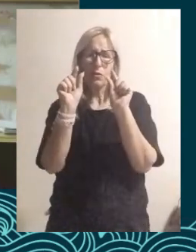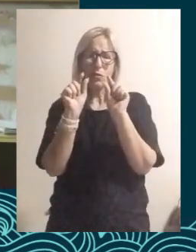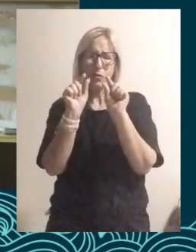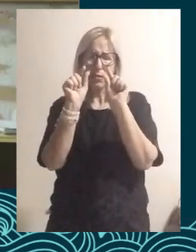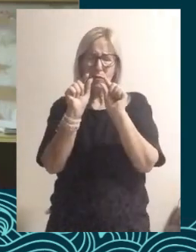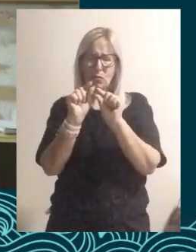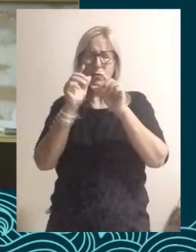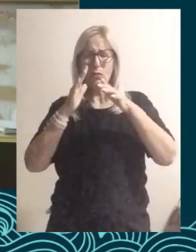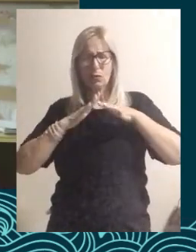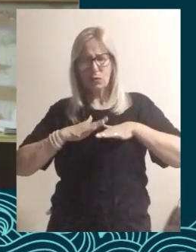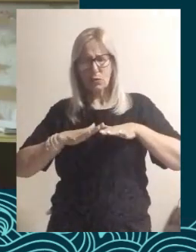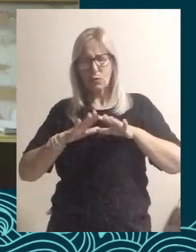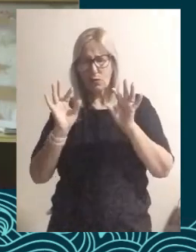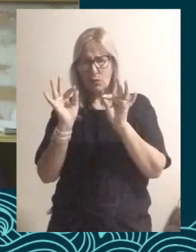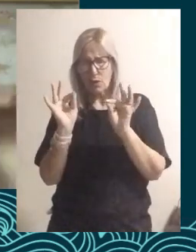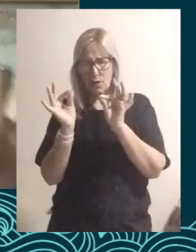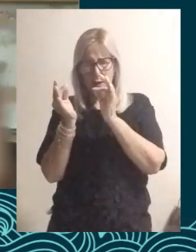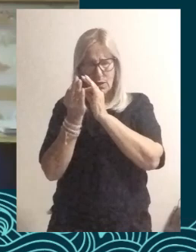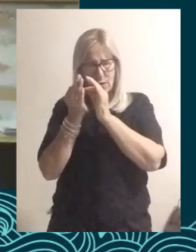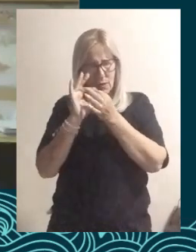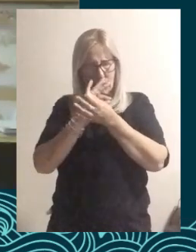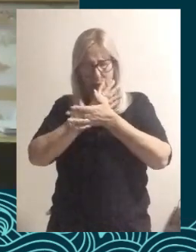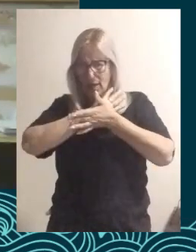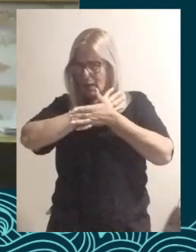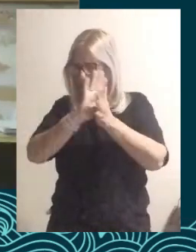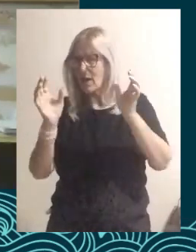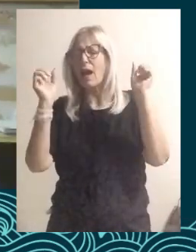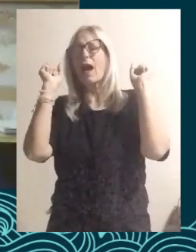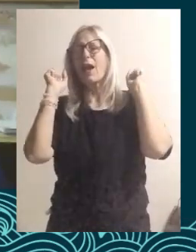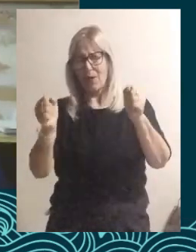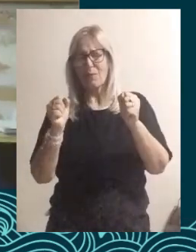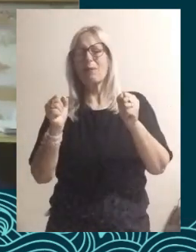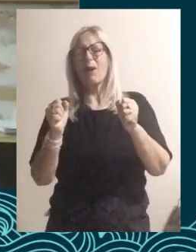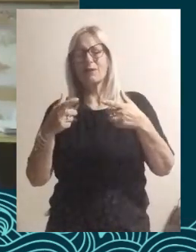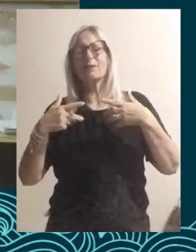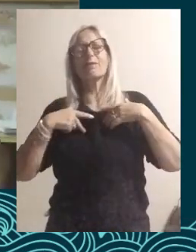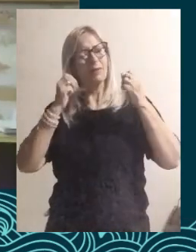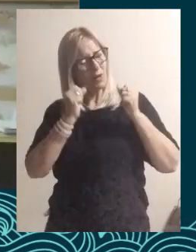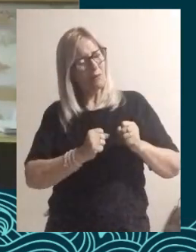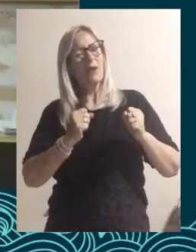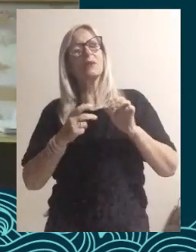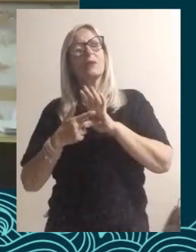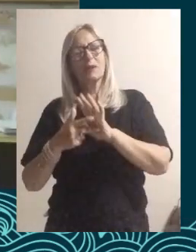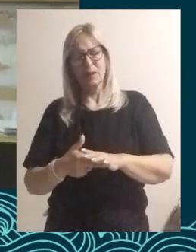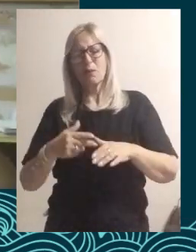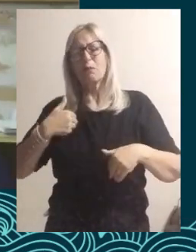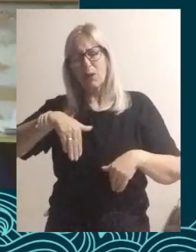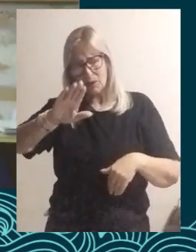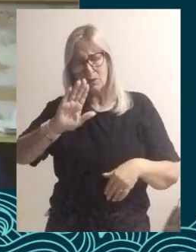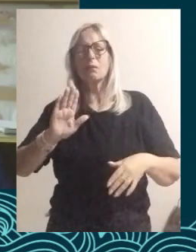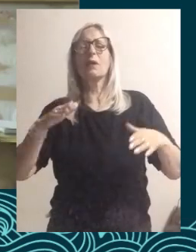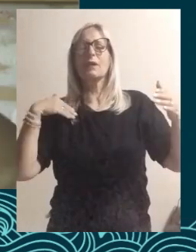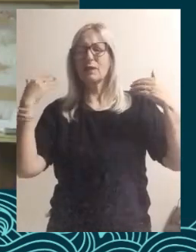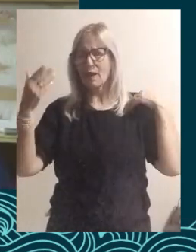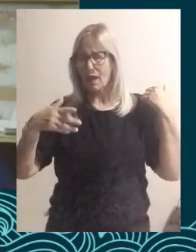ela fique pequenininha, vai amenizando até chegar num momento que você fala, não, eu posso, né? Eu posso